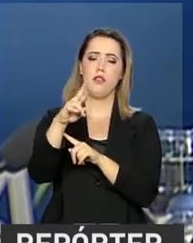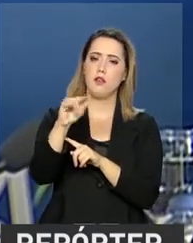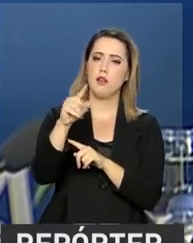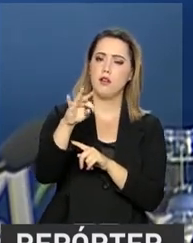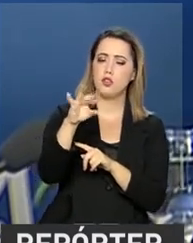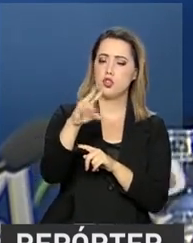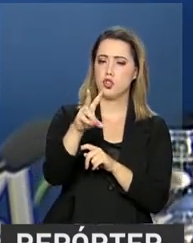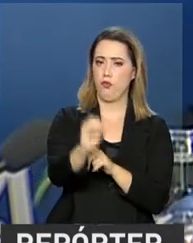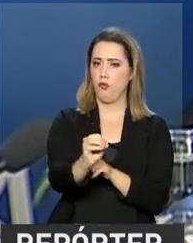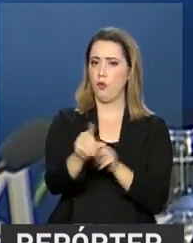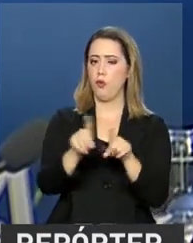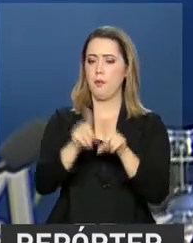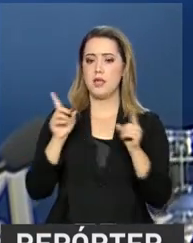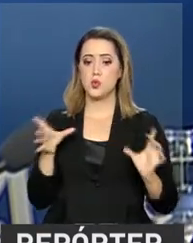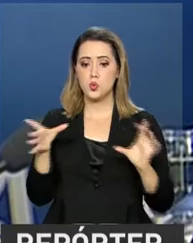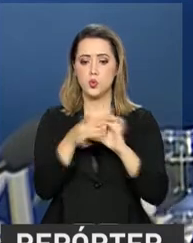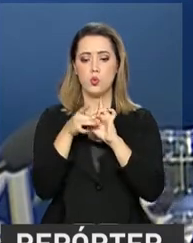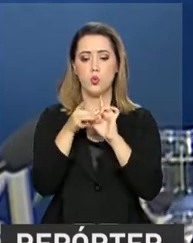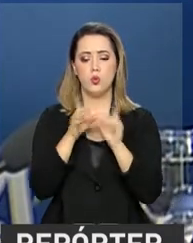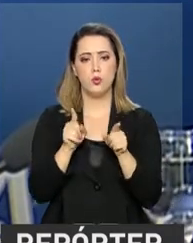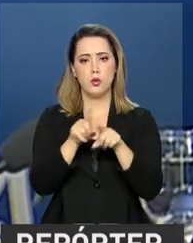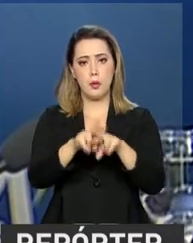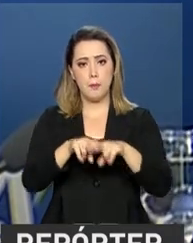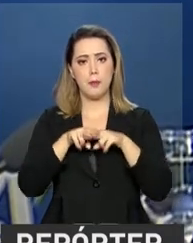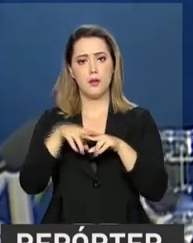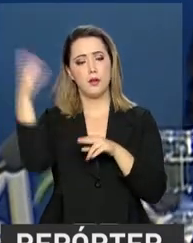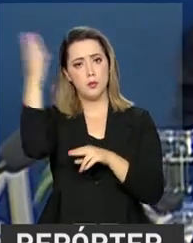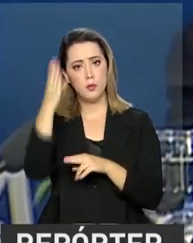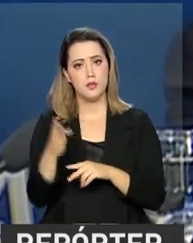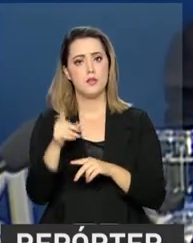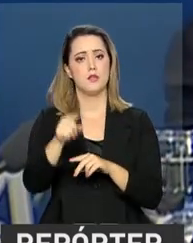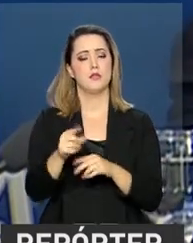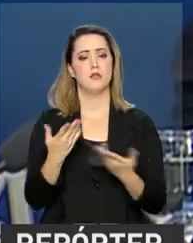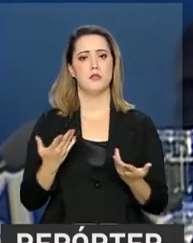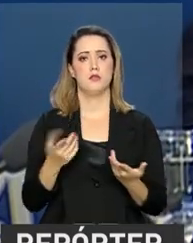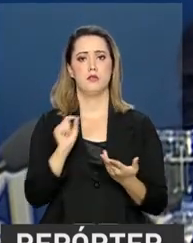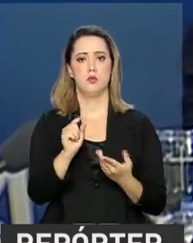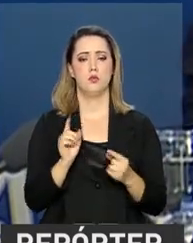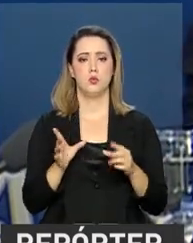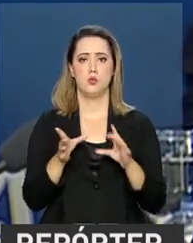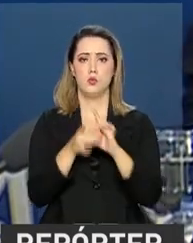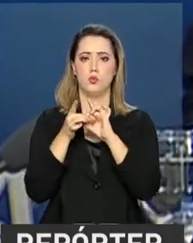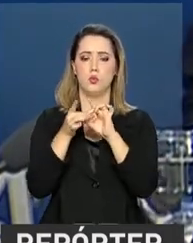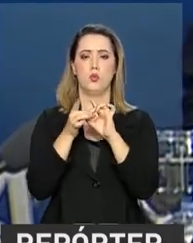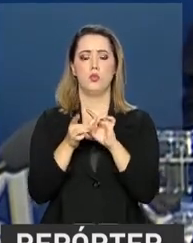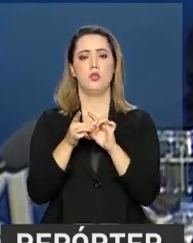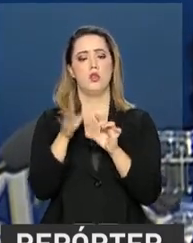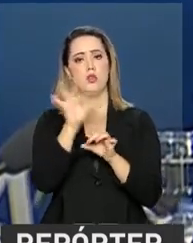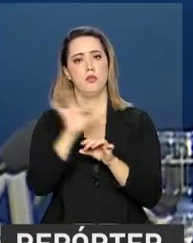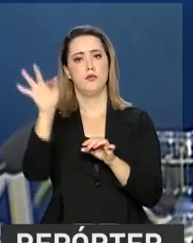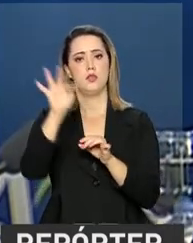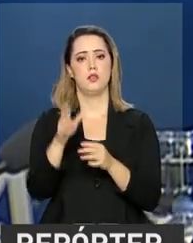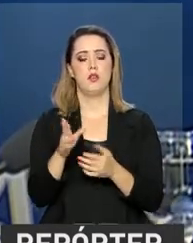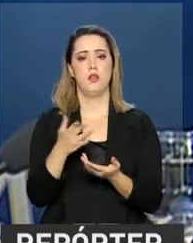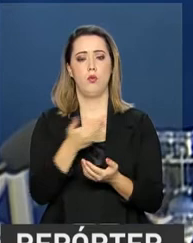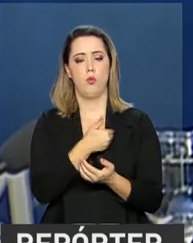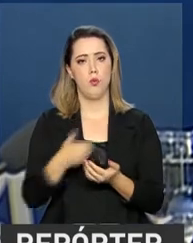unem e se reúnem em torno do concerto nacional e, particularmente, com a União Federal, ou seja, somam a